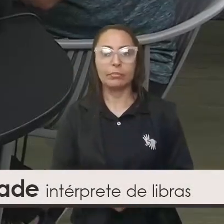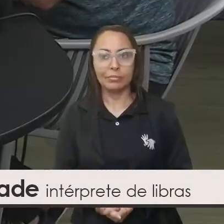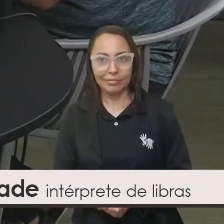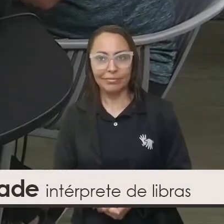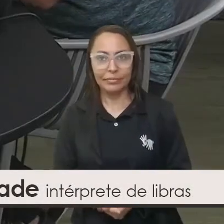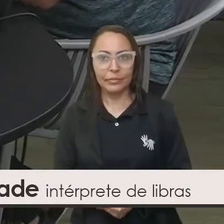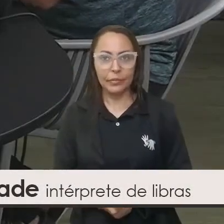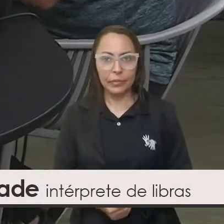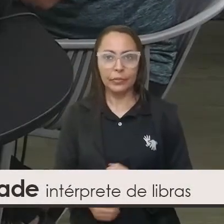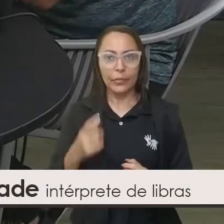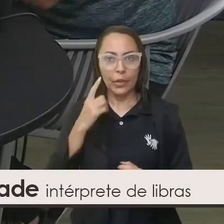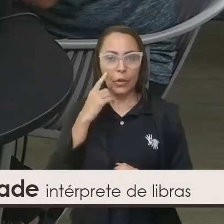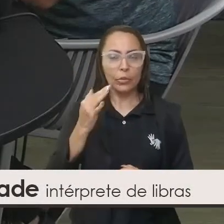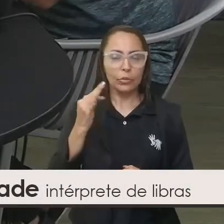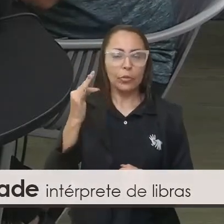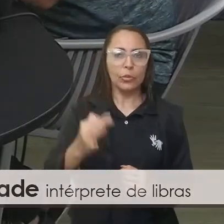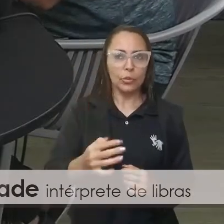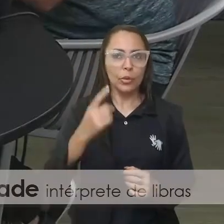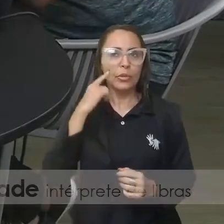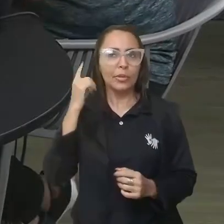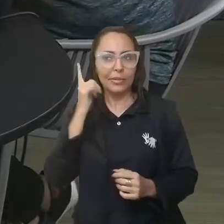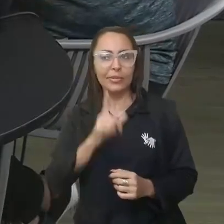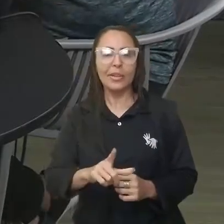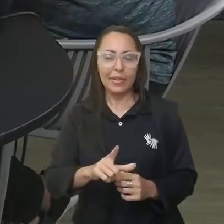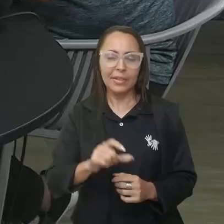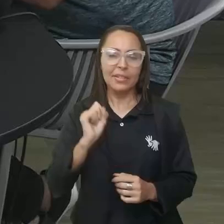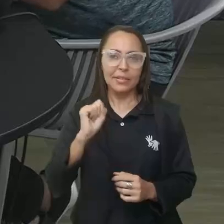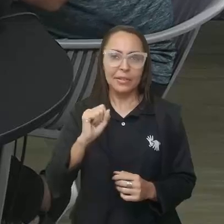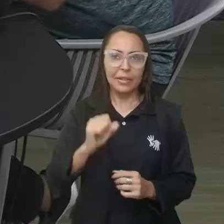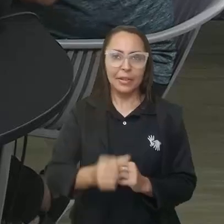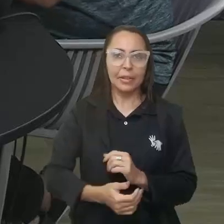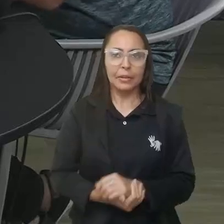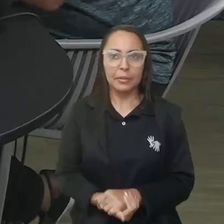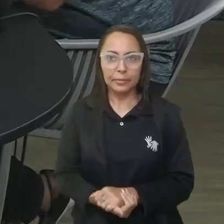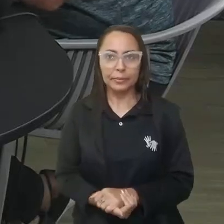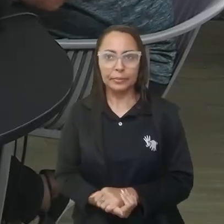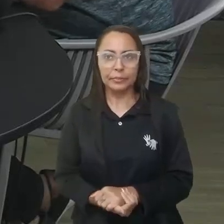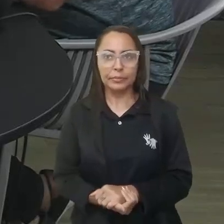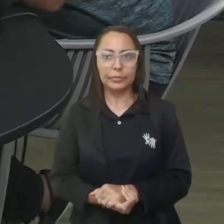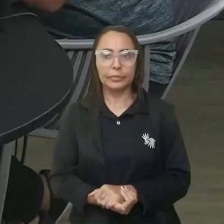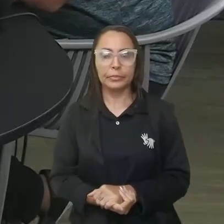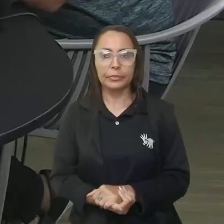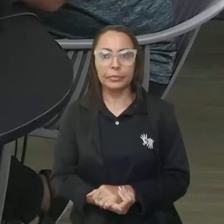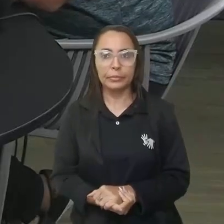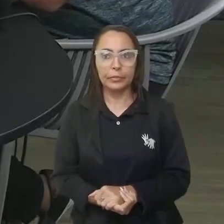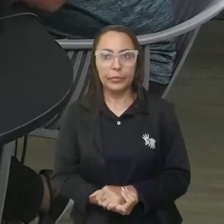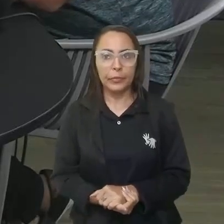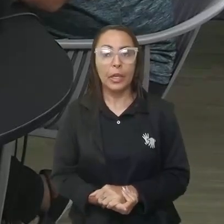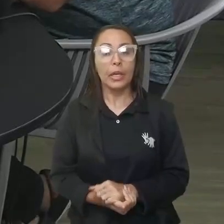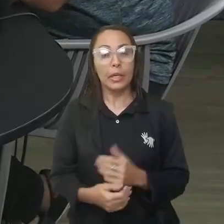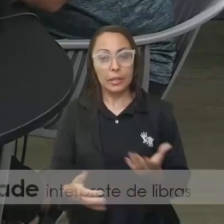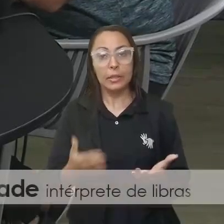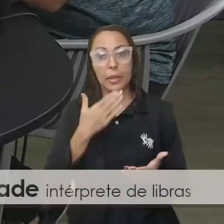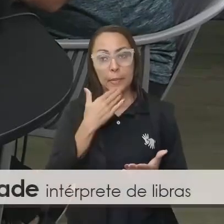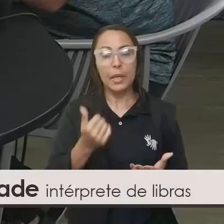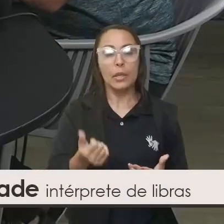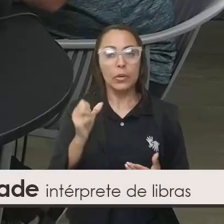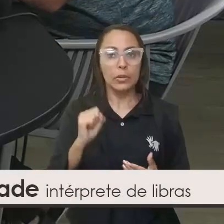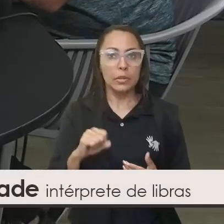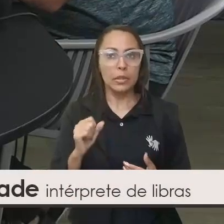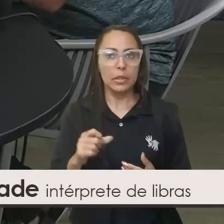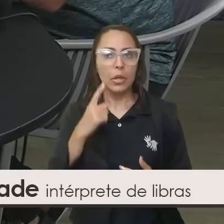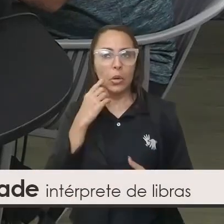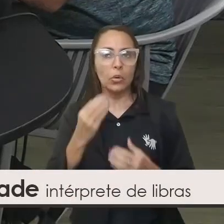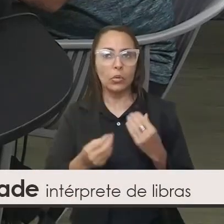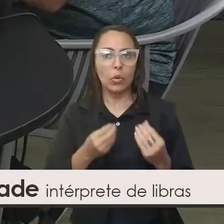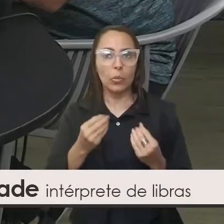Um dia a gente chega lá, como o professor Joana colocou. Um dia a conta chega, a conta tá bate. Melhor, tá sabe? Muito melhor. Se a gente pensa de como